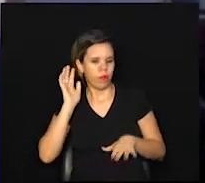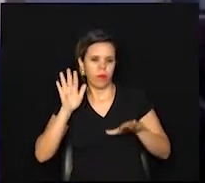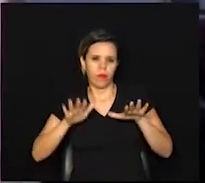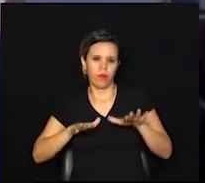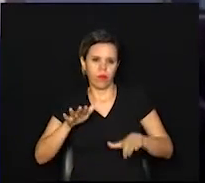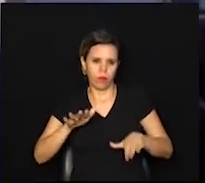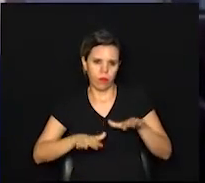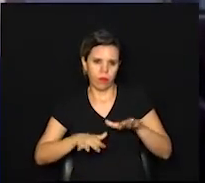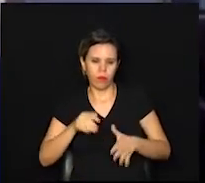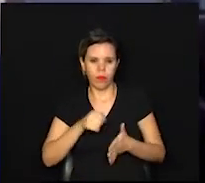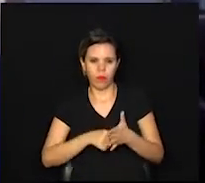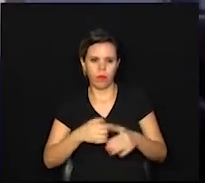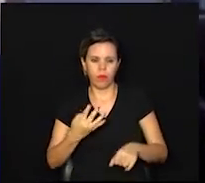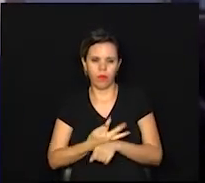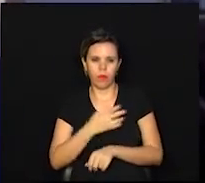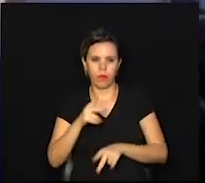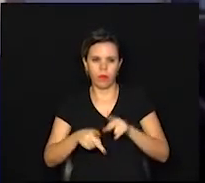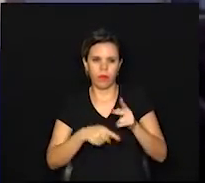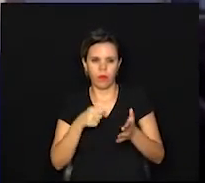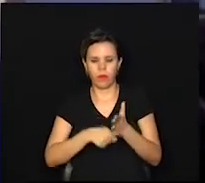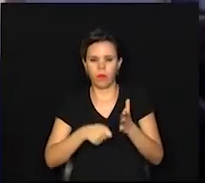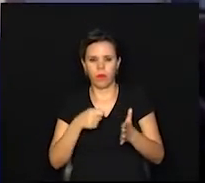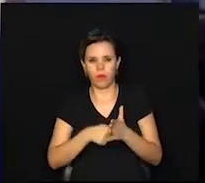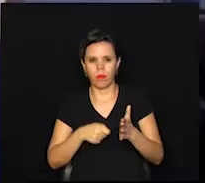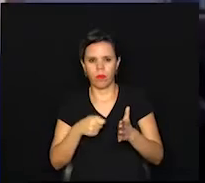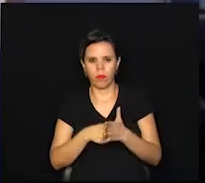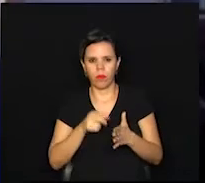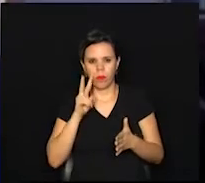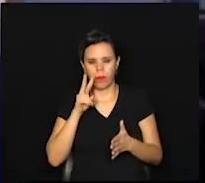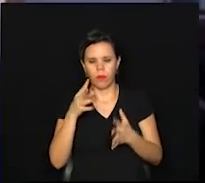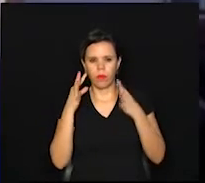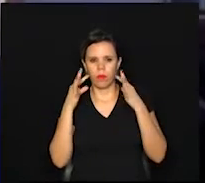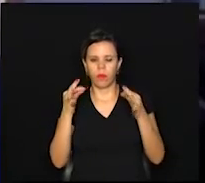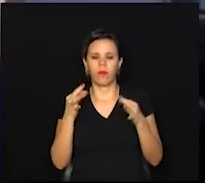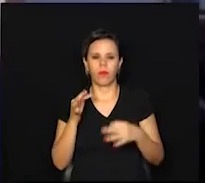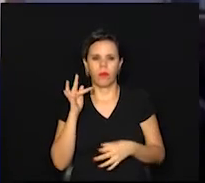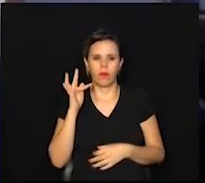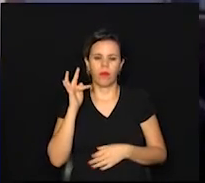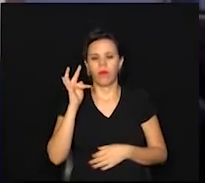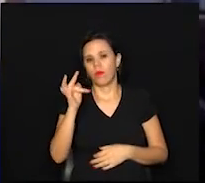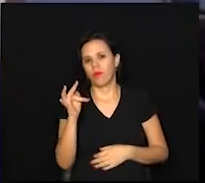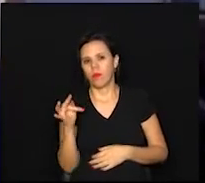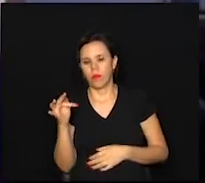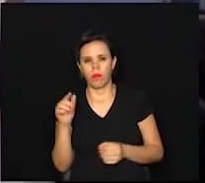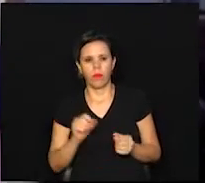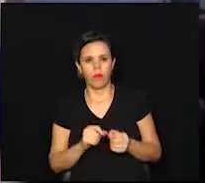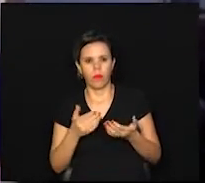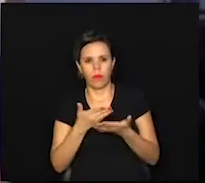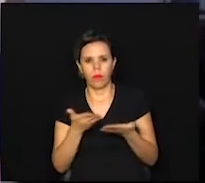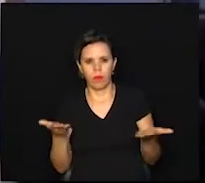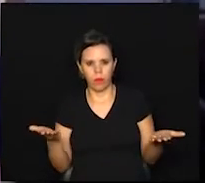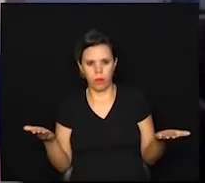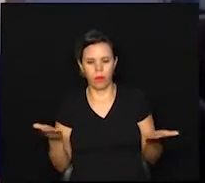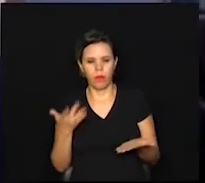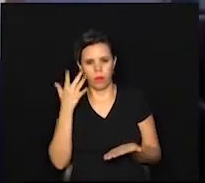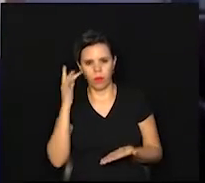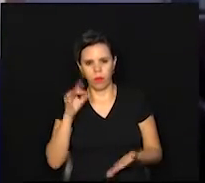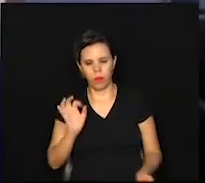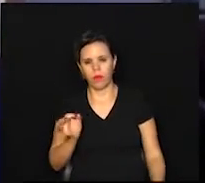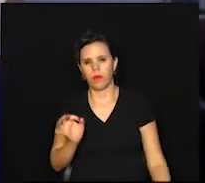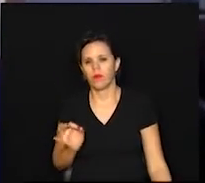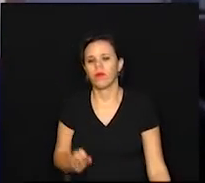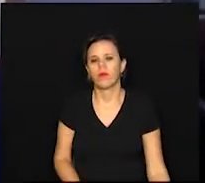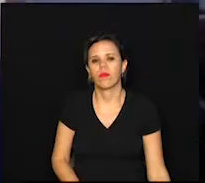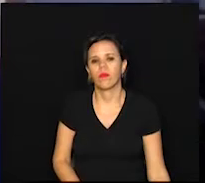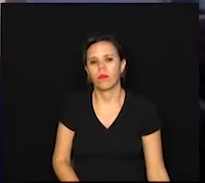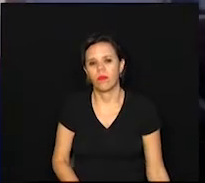de resistência, vai depender de lutas e depender de olhar para frente, né? E o que vocês estão fazendo, eu acho que está nessa